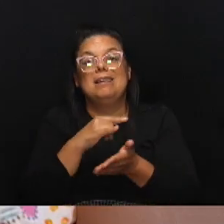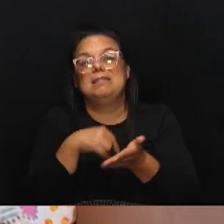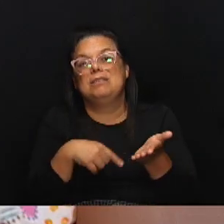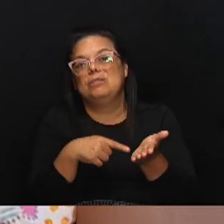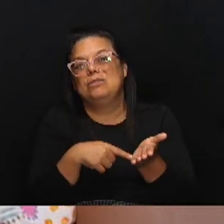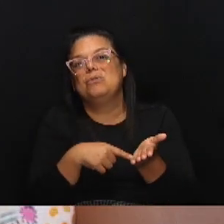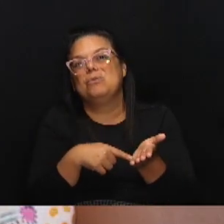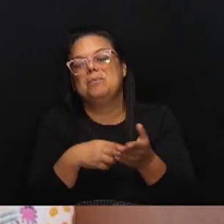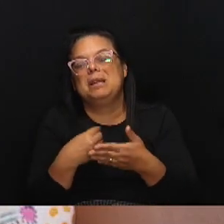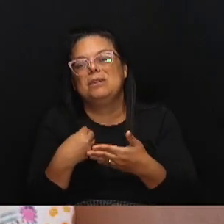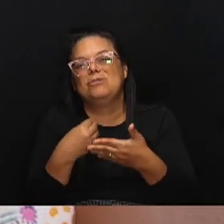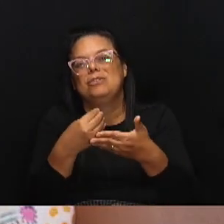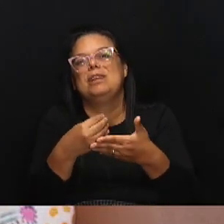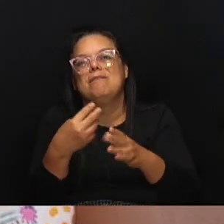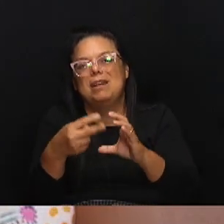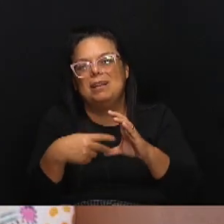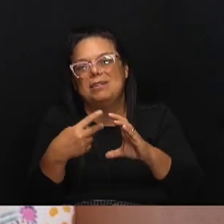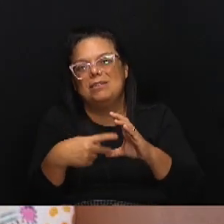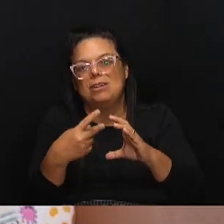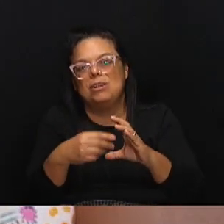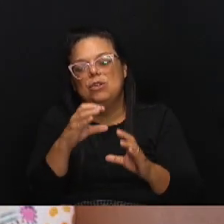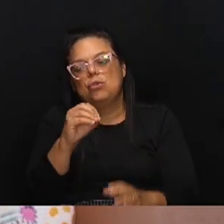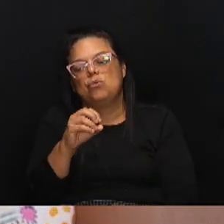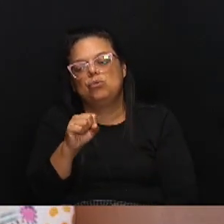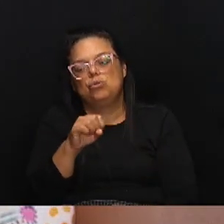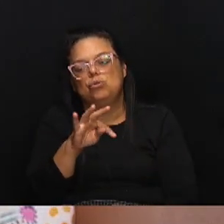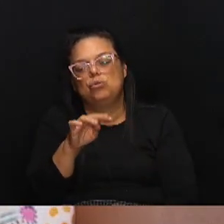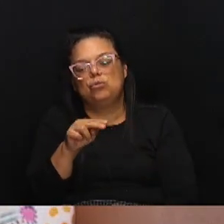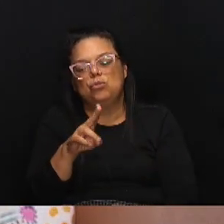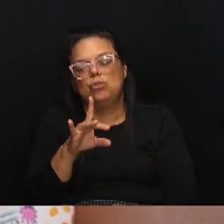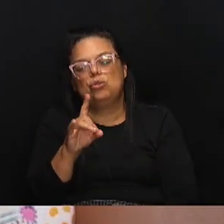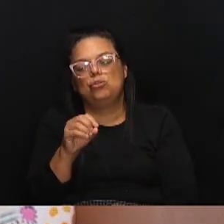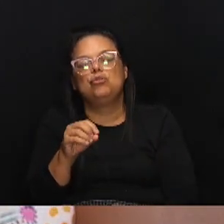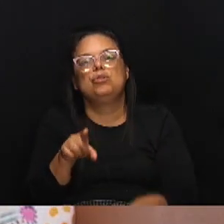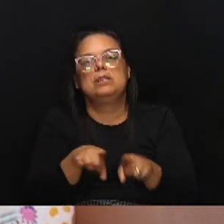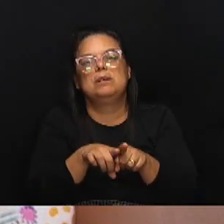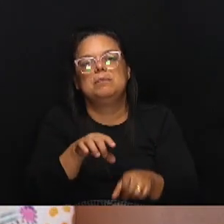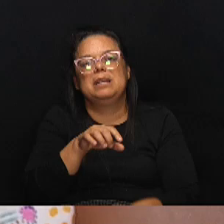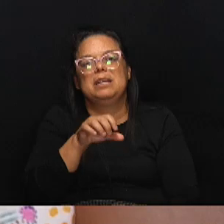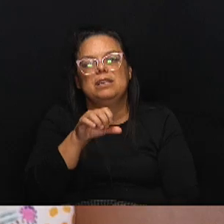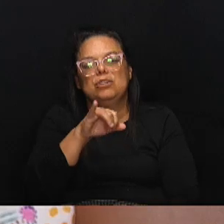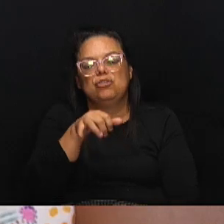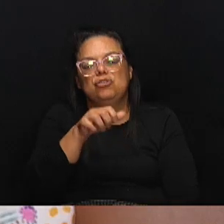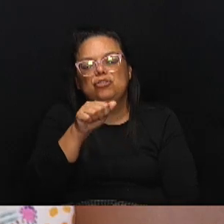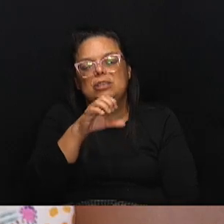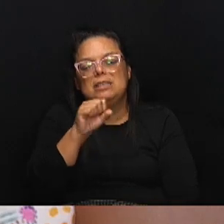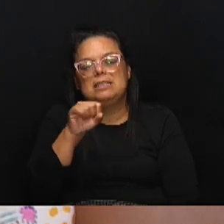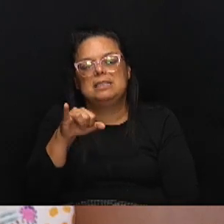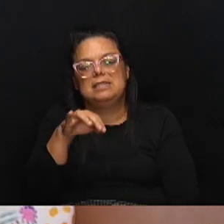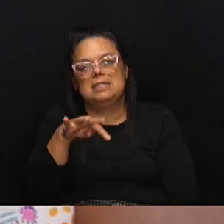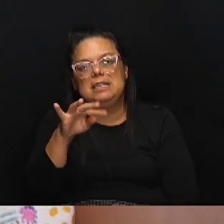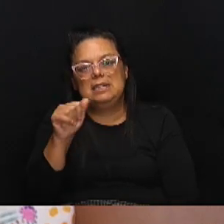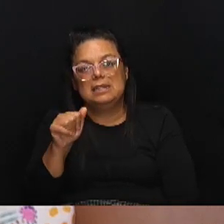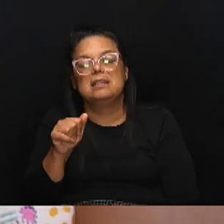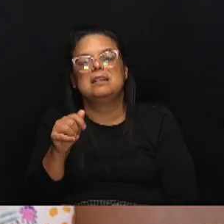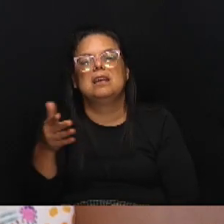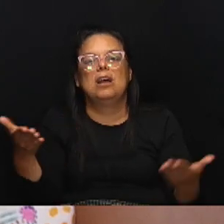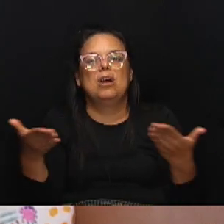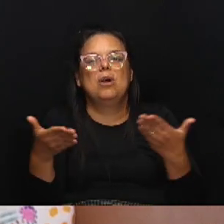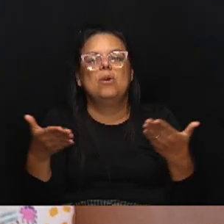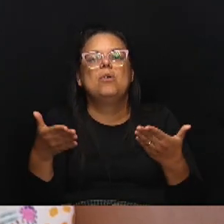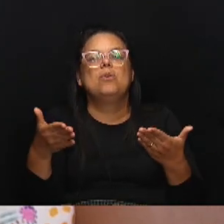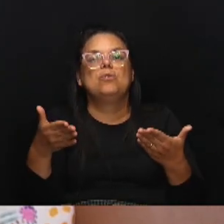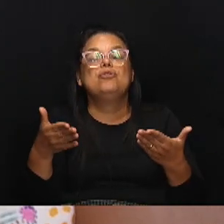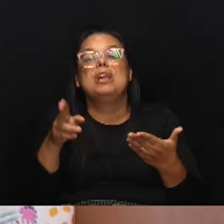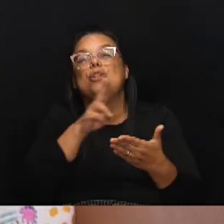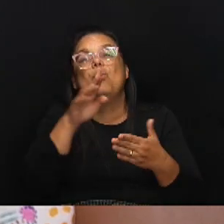às câmaras. O Custódio e a Jacinta Rosa, hoje, inclusive, são nome de ruas no Parque Industrial.